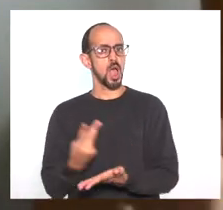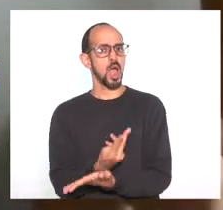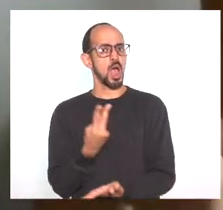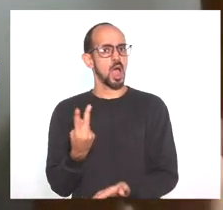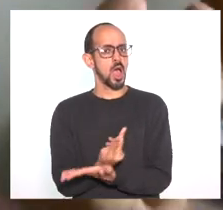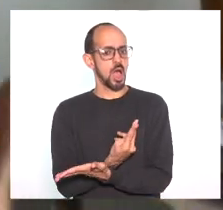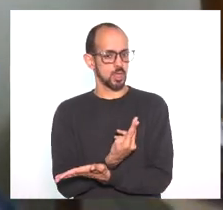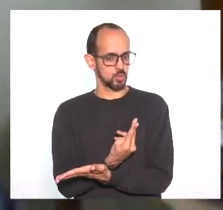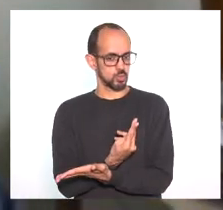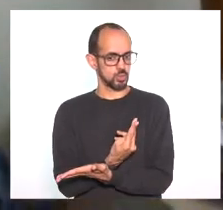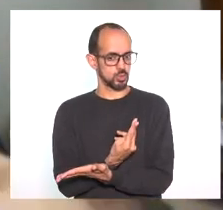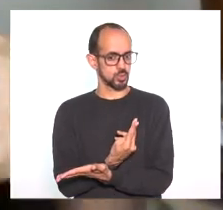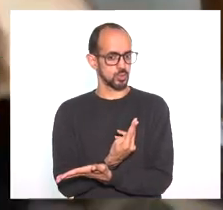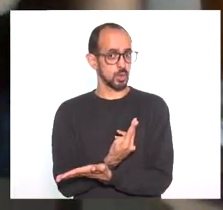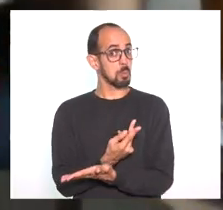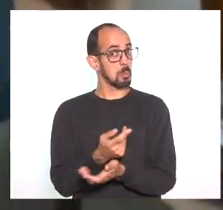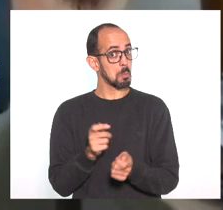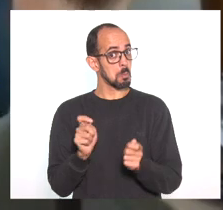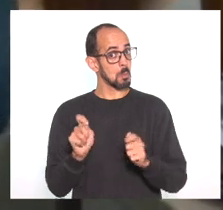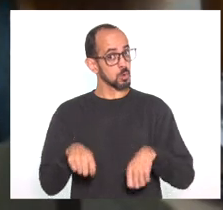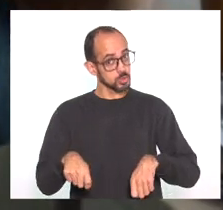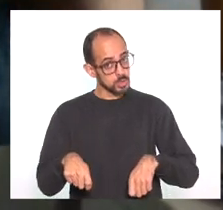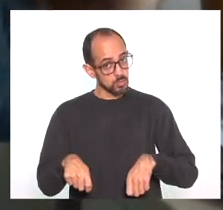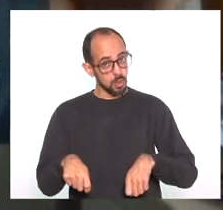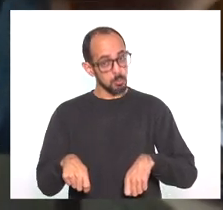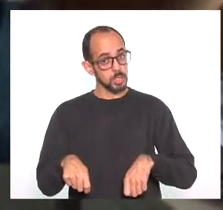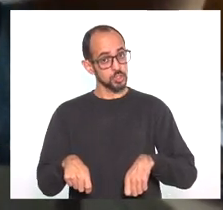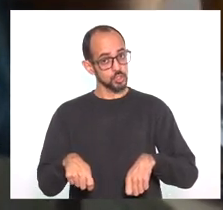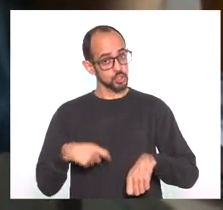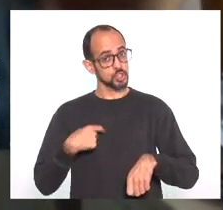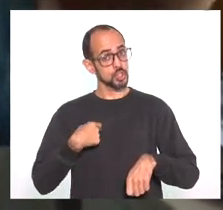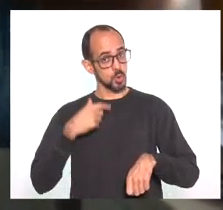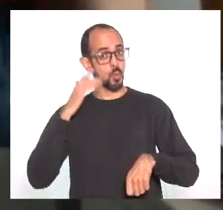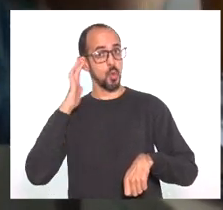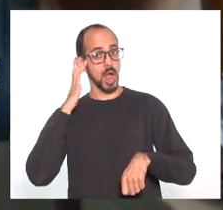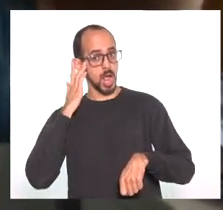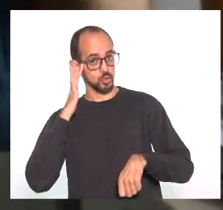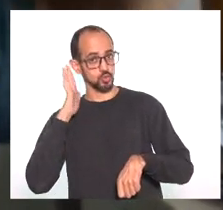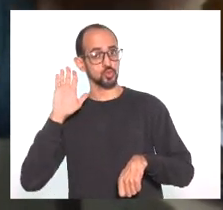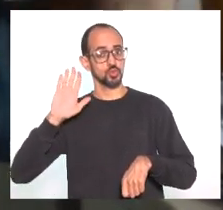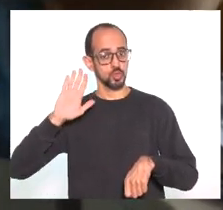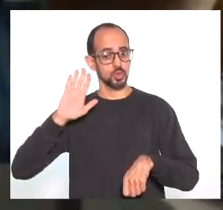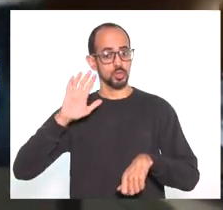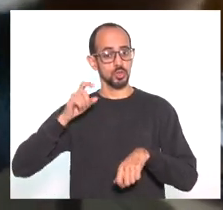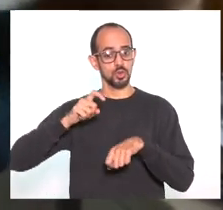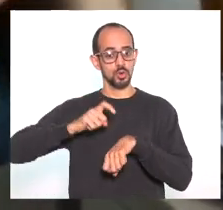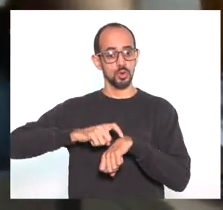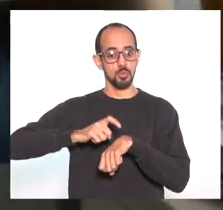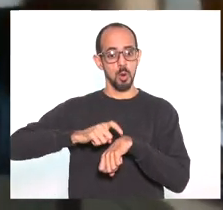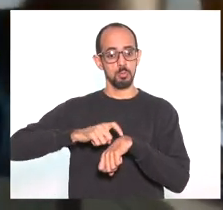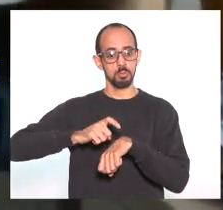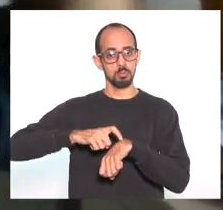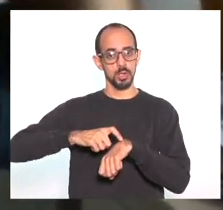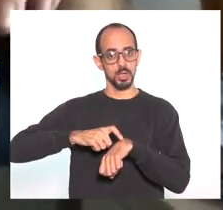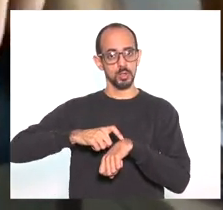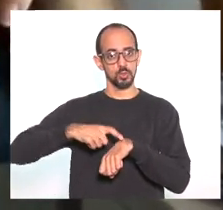Possivelmente, isso é uma suposição, como lá na fase de exploração eles podem guardar abatimentos e